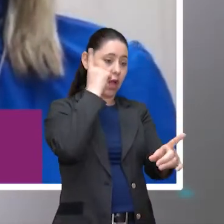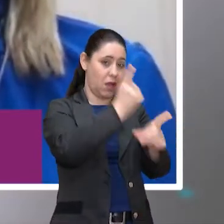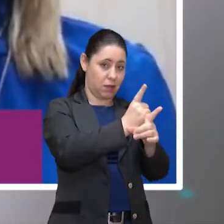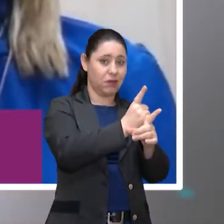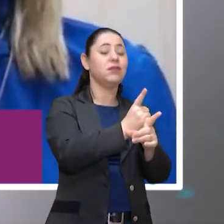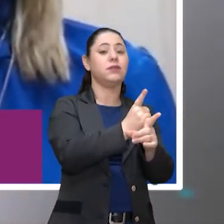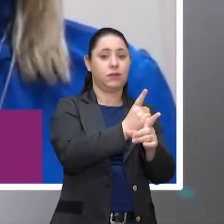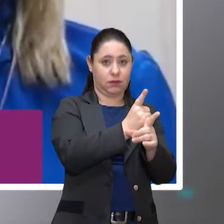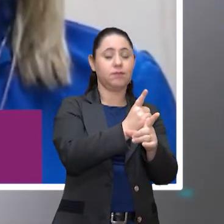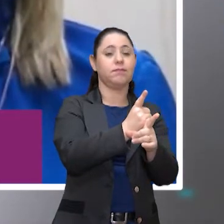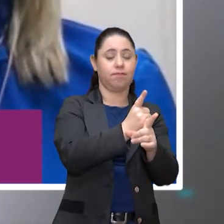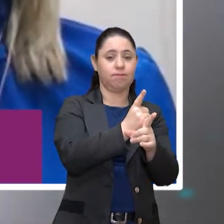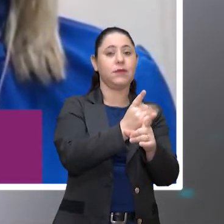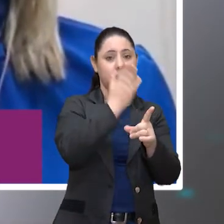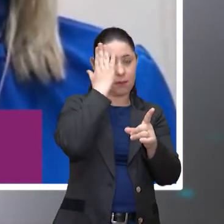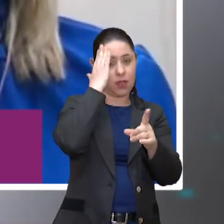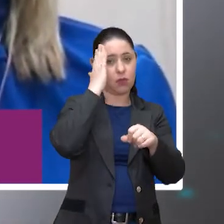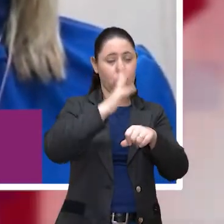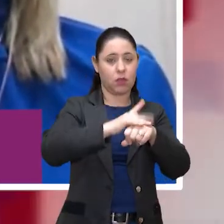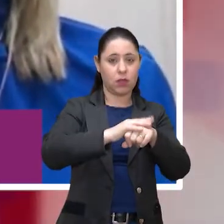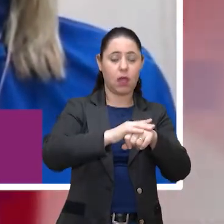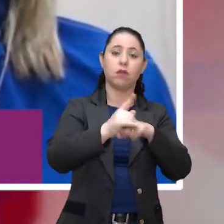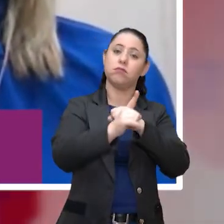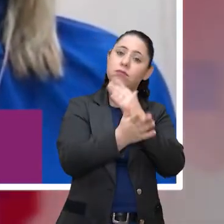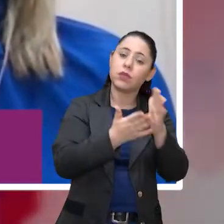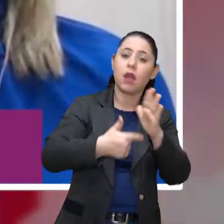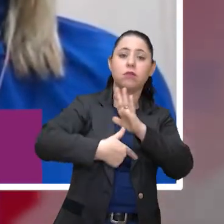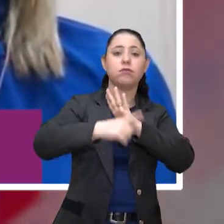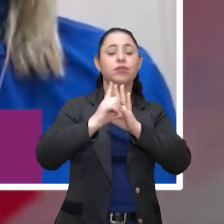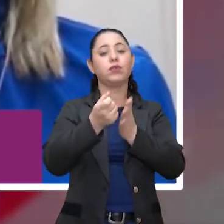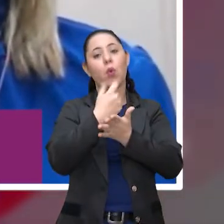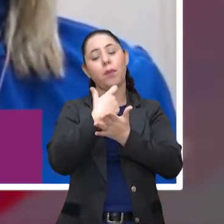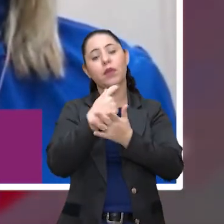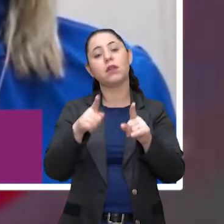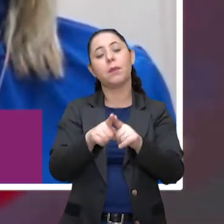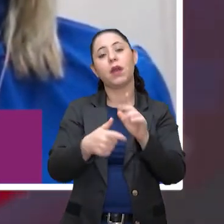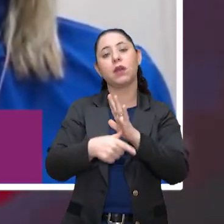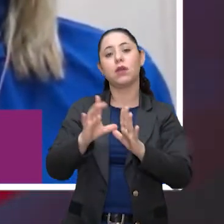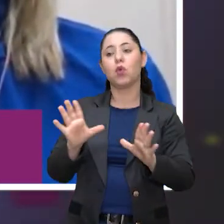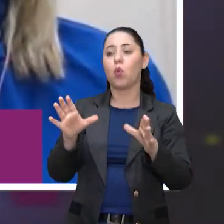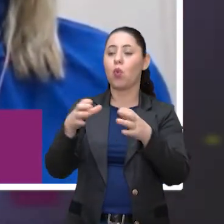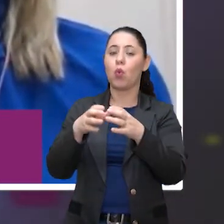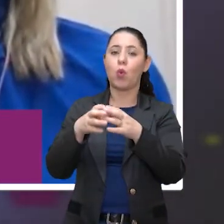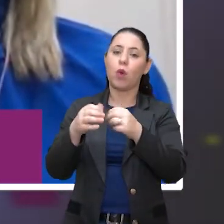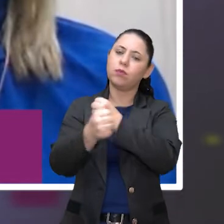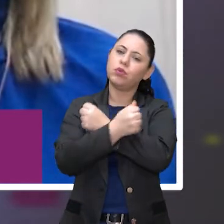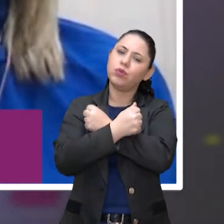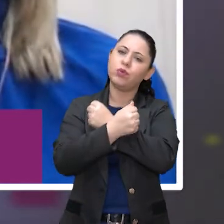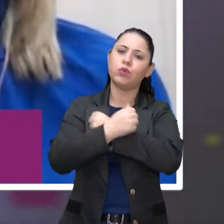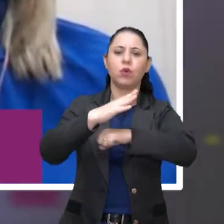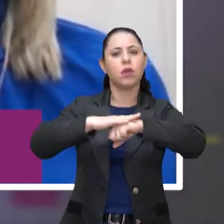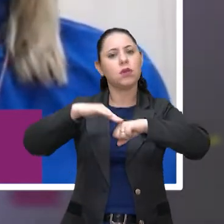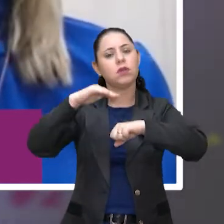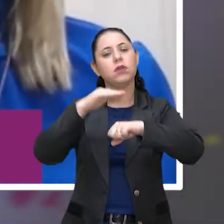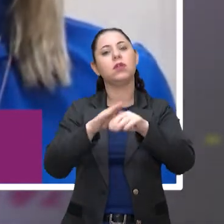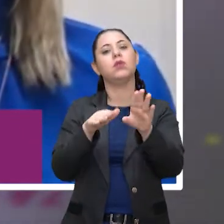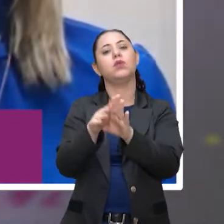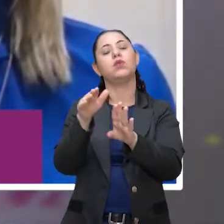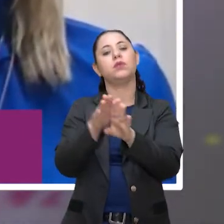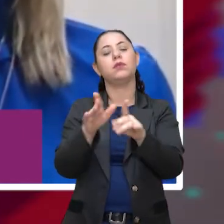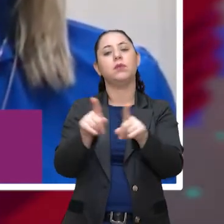diagnóstico, né, mais precoce possível, o tratamento mais precoce possível, a acolhida do grupo todo para